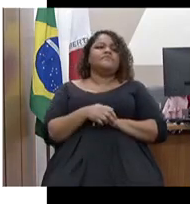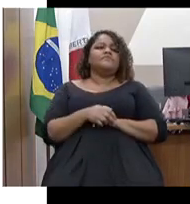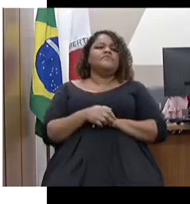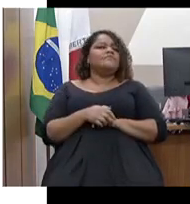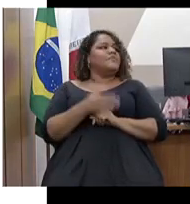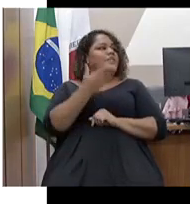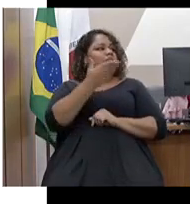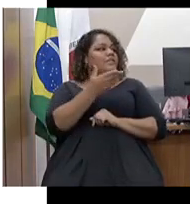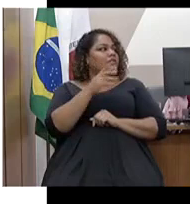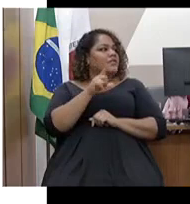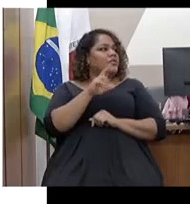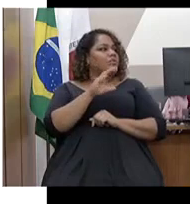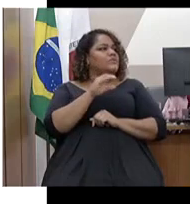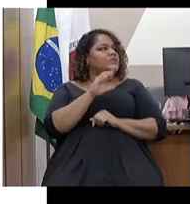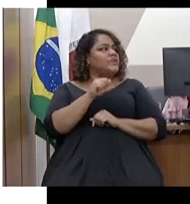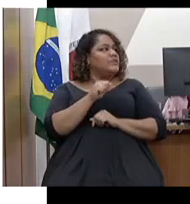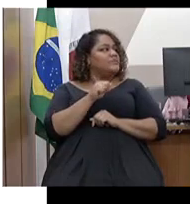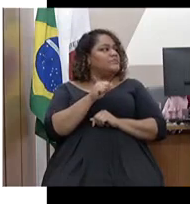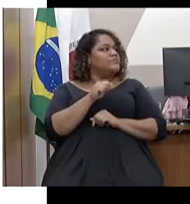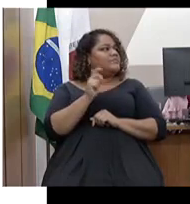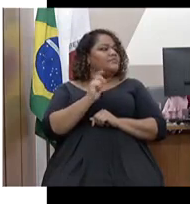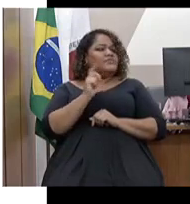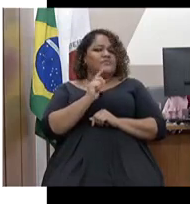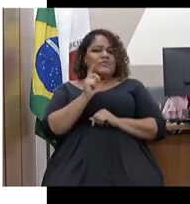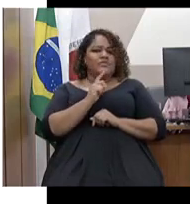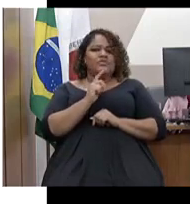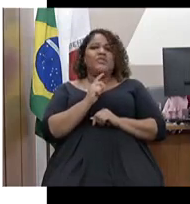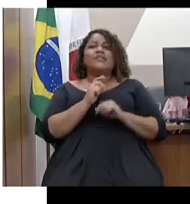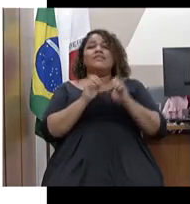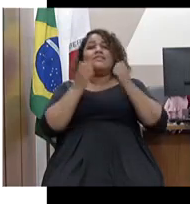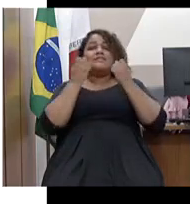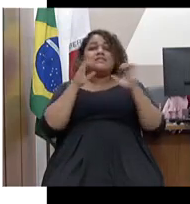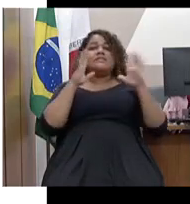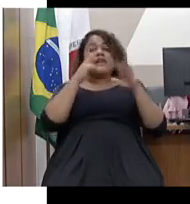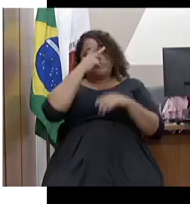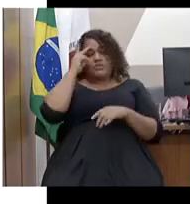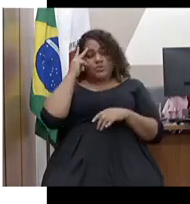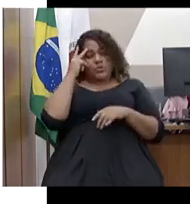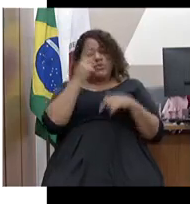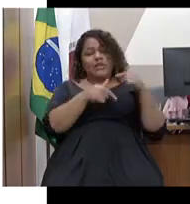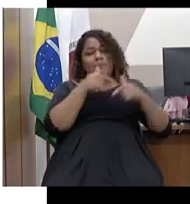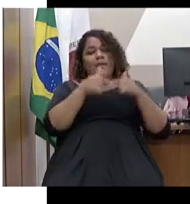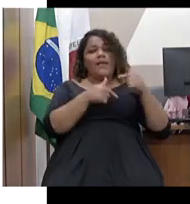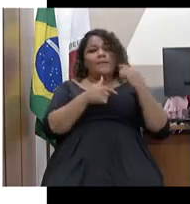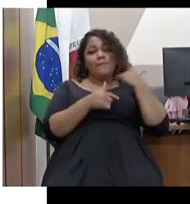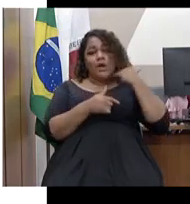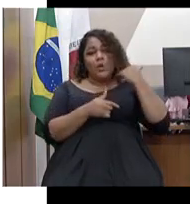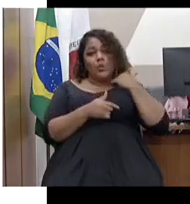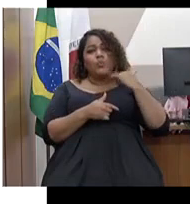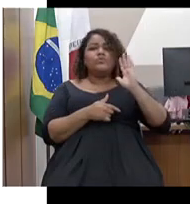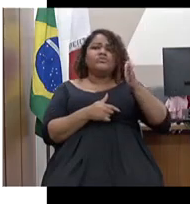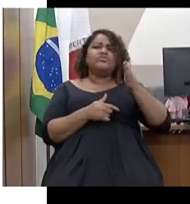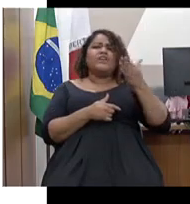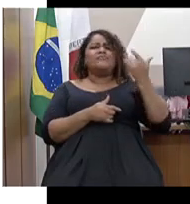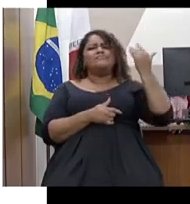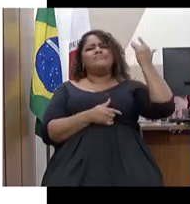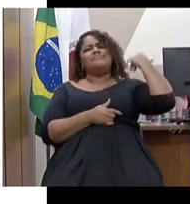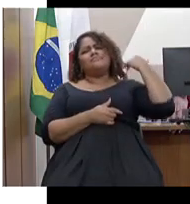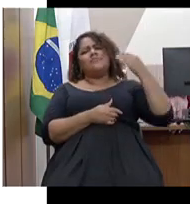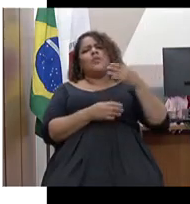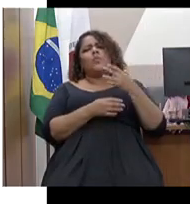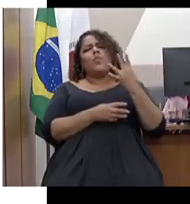de longa data ali no caso né a gente já falava e estresse de bancário a 40 anos atrás há 30 anos atrás e hoje em dia que